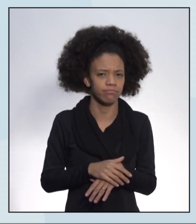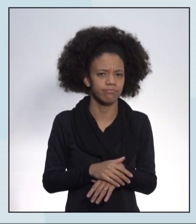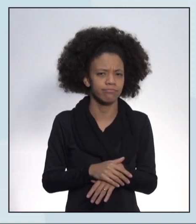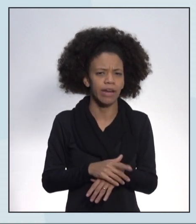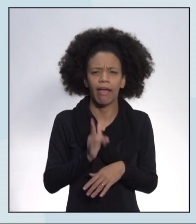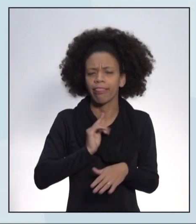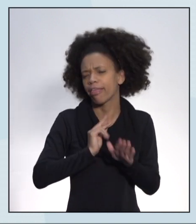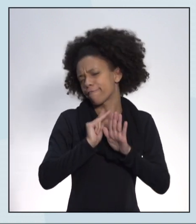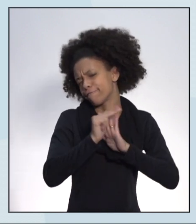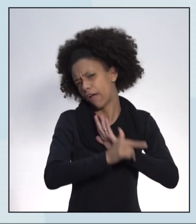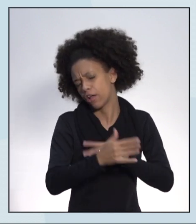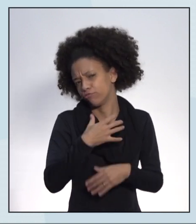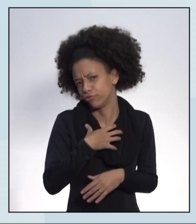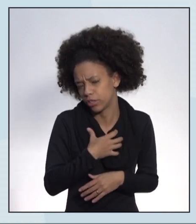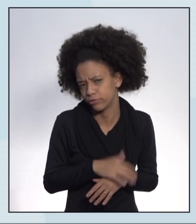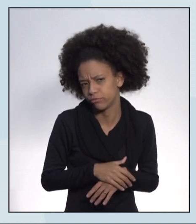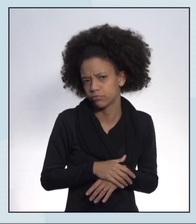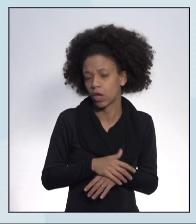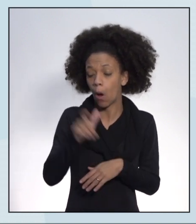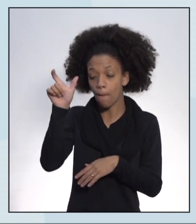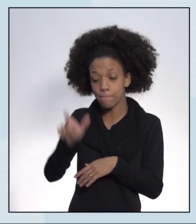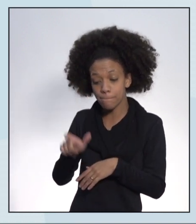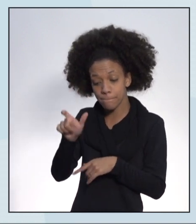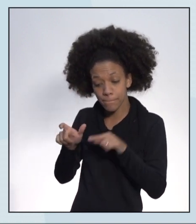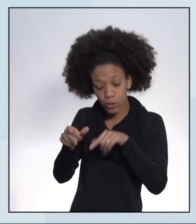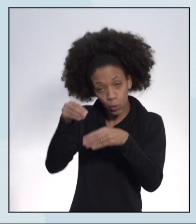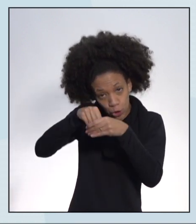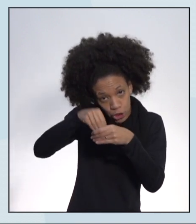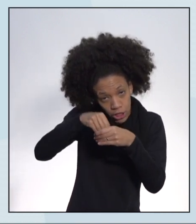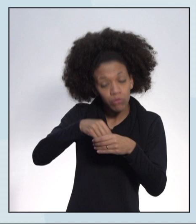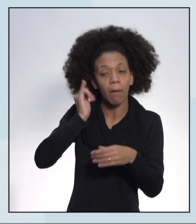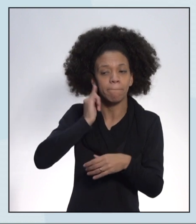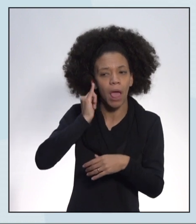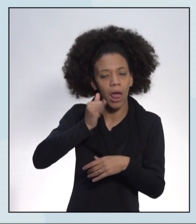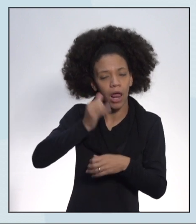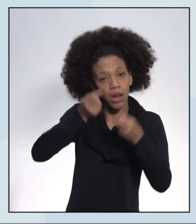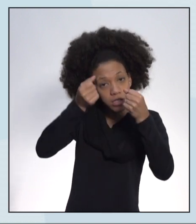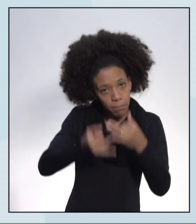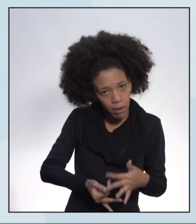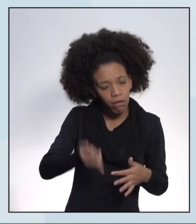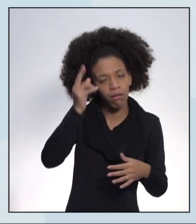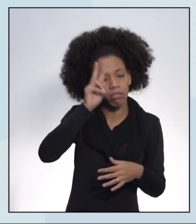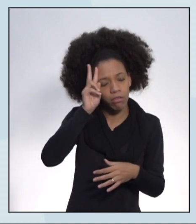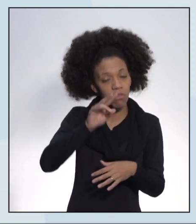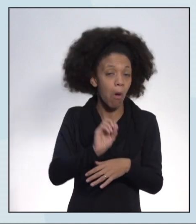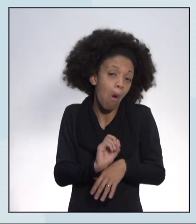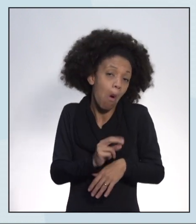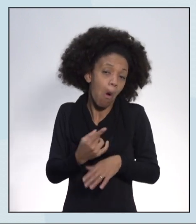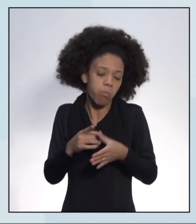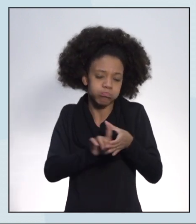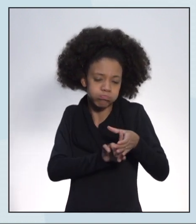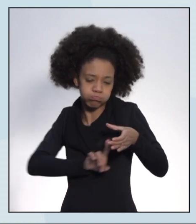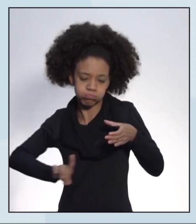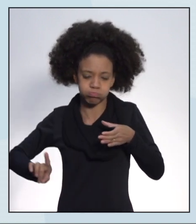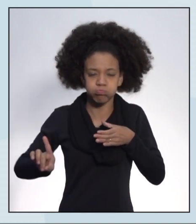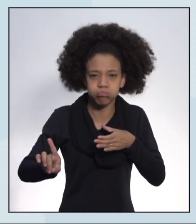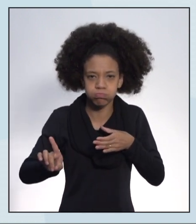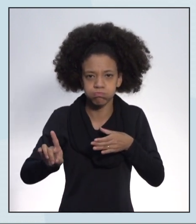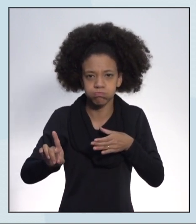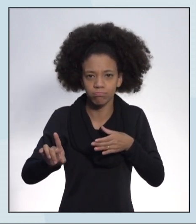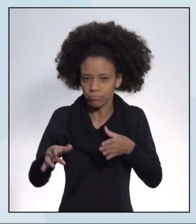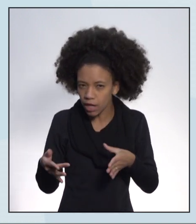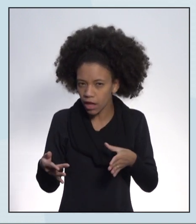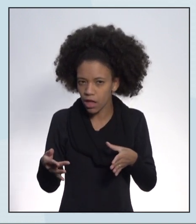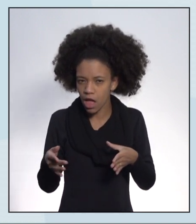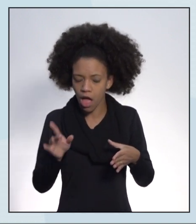ser um personagem narrando a história, pode ser um narrador que não participa da história. Ele